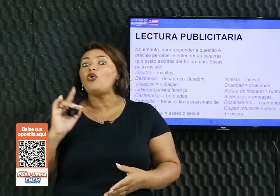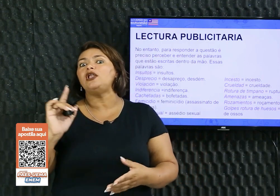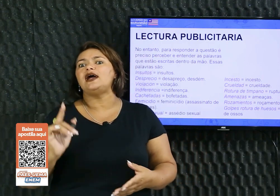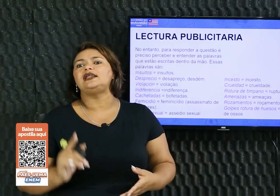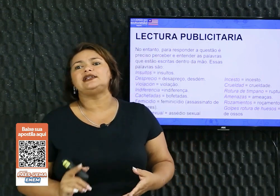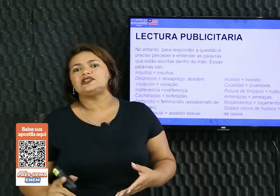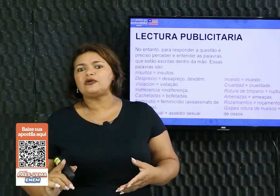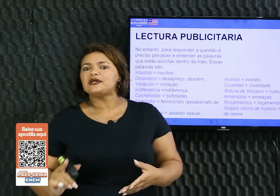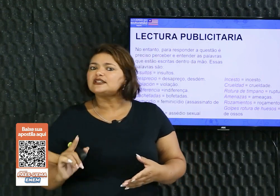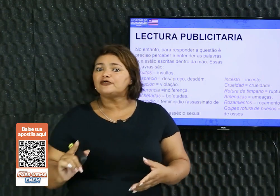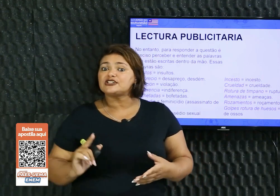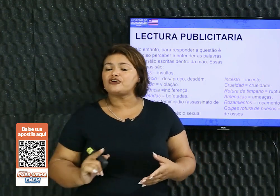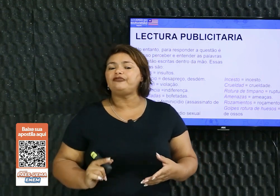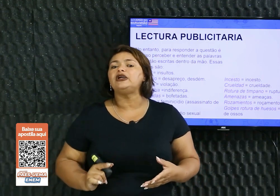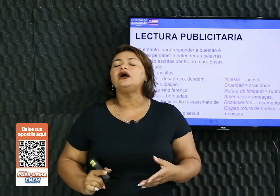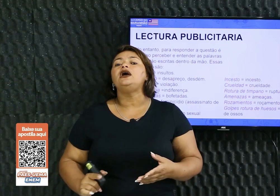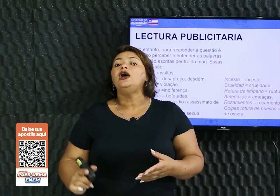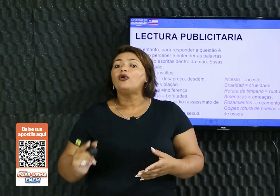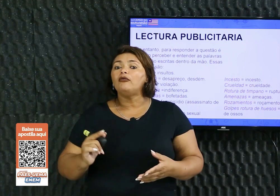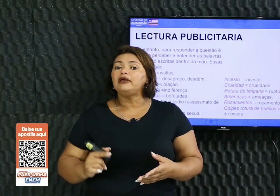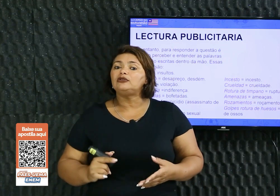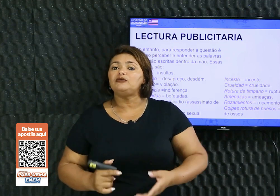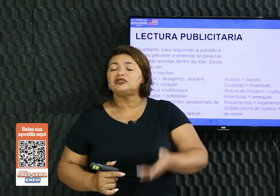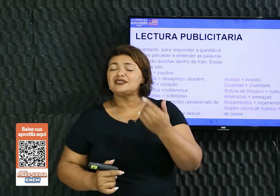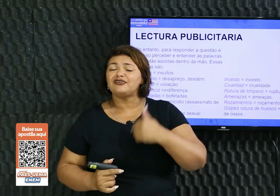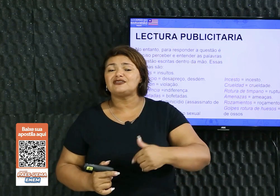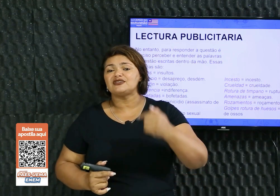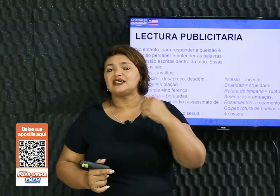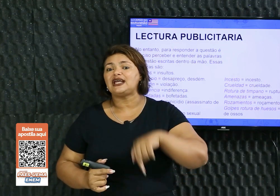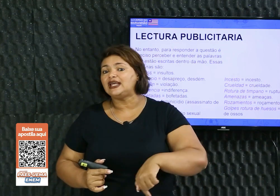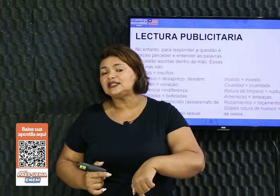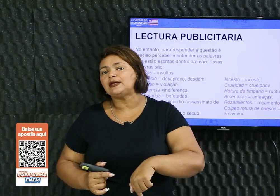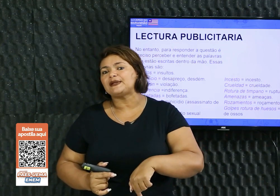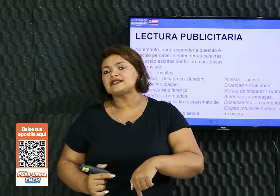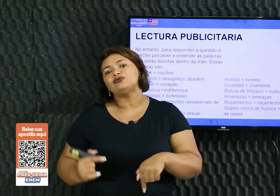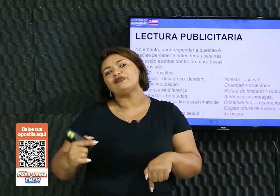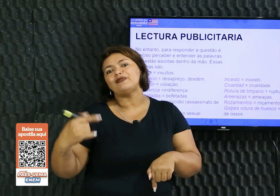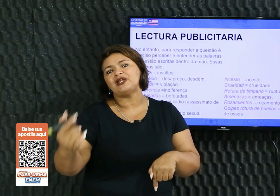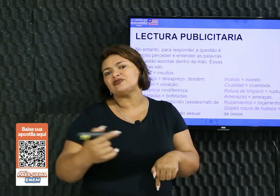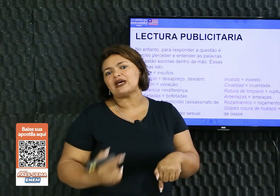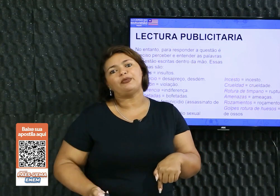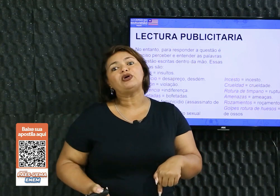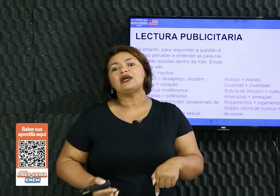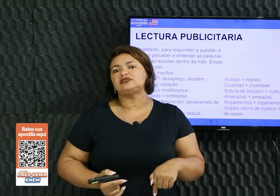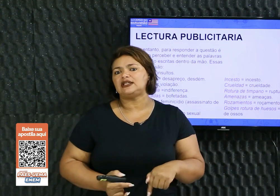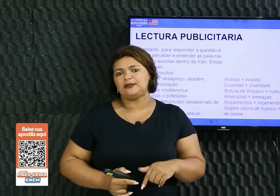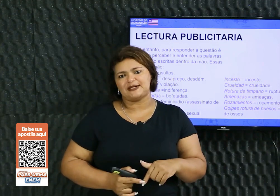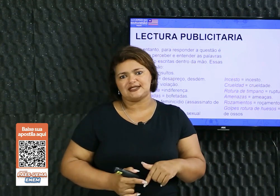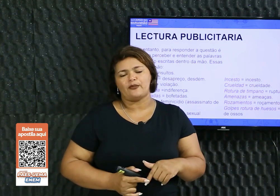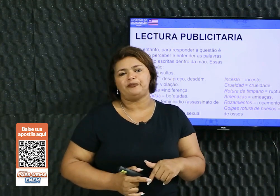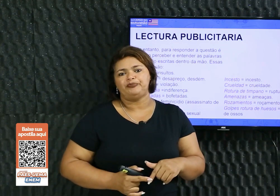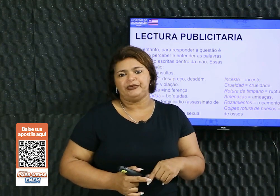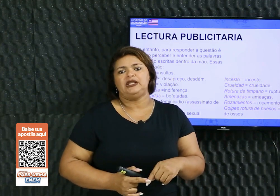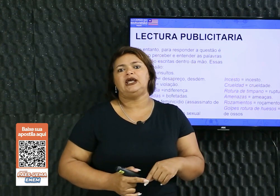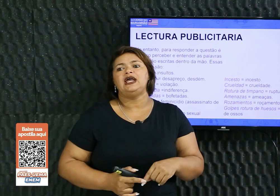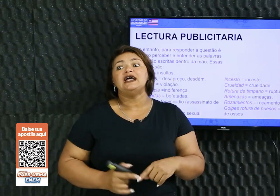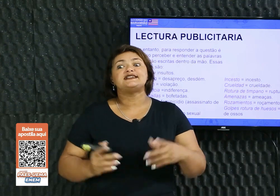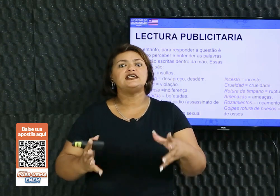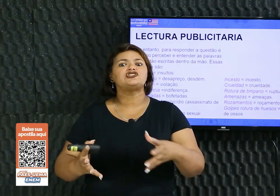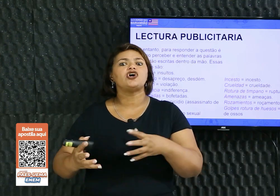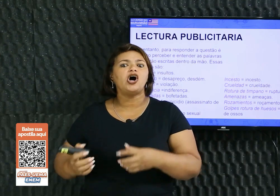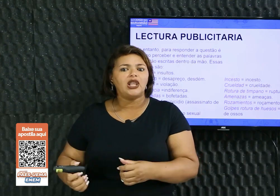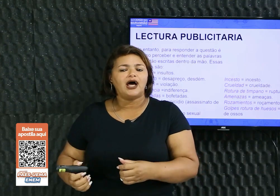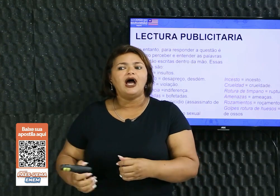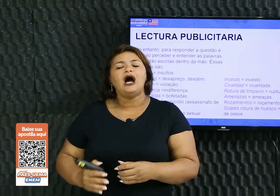pessoa, um olhar, ela tá te ameaçando, você já fica com medo. E muitas vezes você entra em depressão e tua família não sabe por que tu tá em depressão, né?